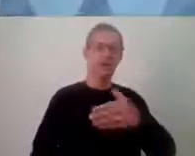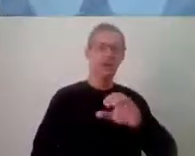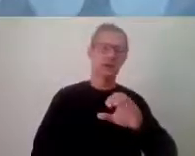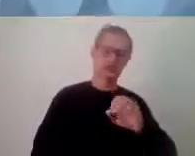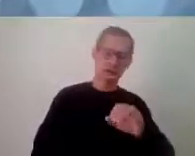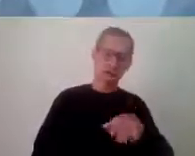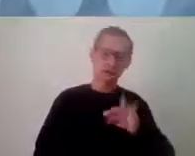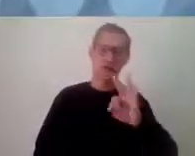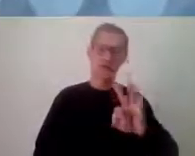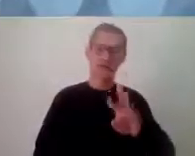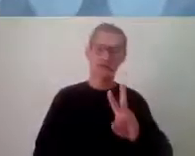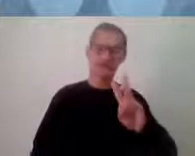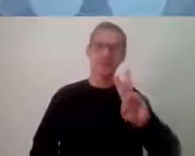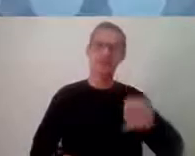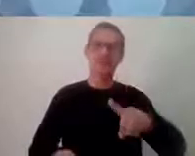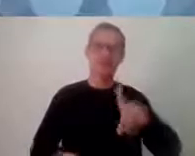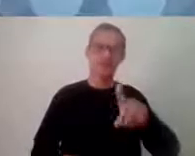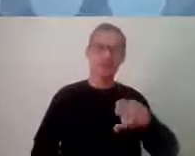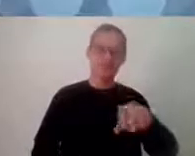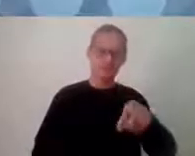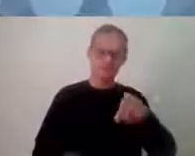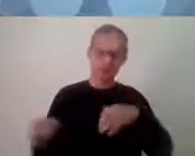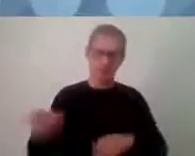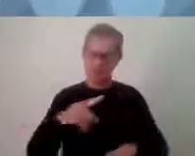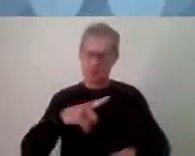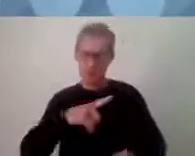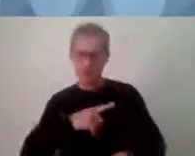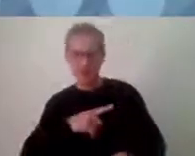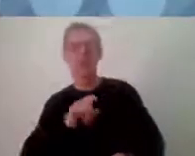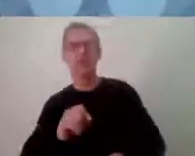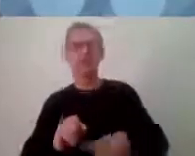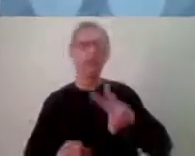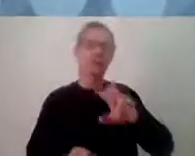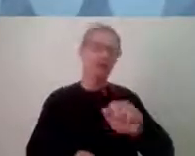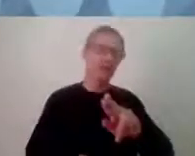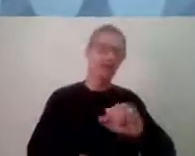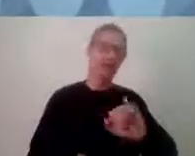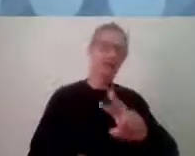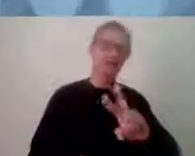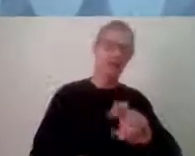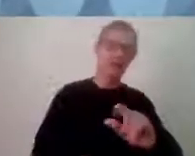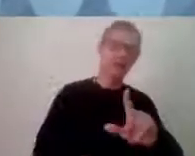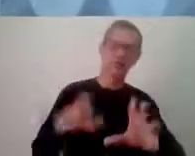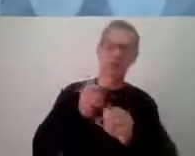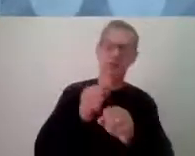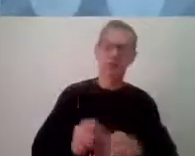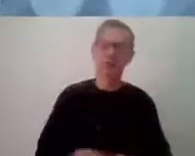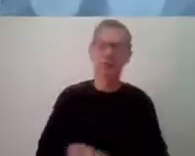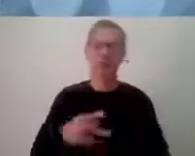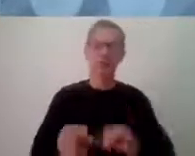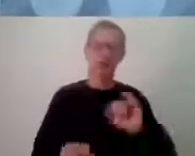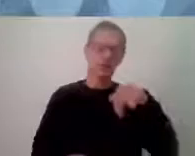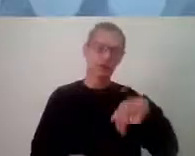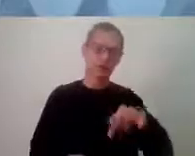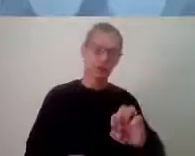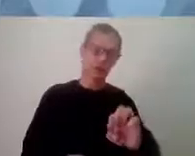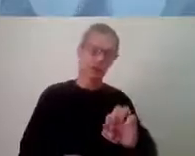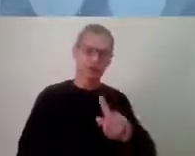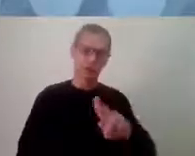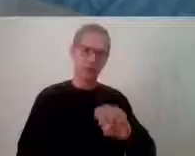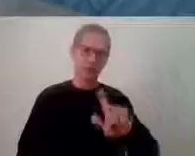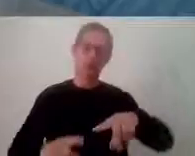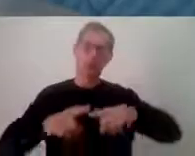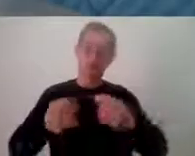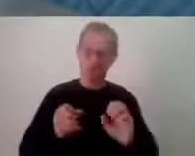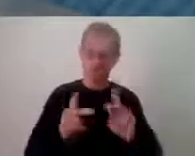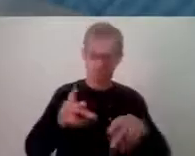para que você saiba em relação ao que, a que variável você está calculando a sua integral.